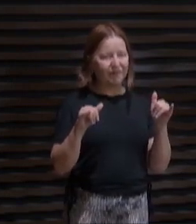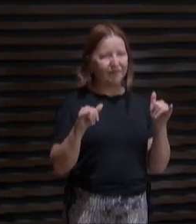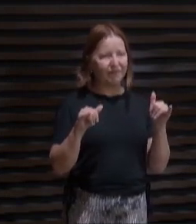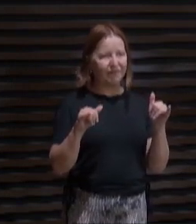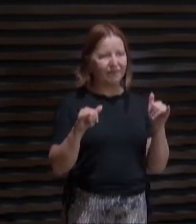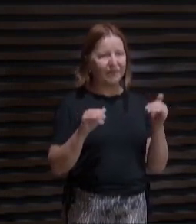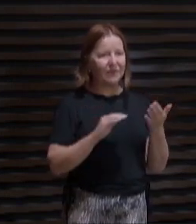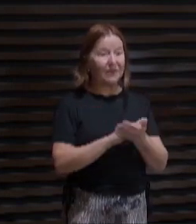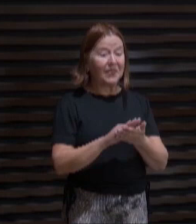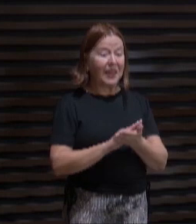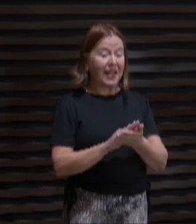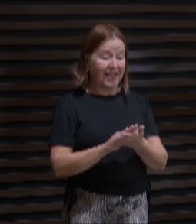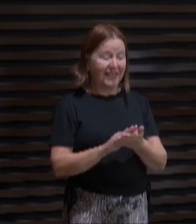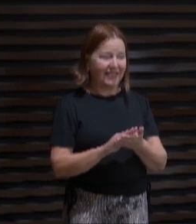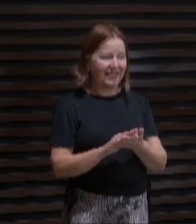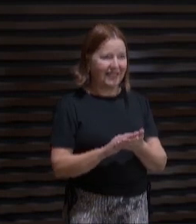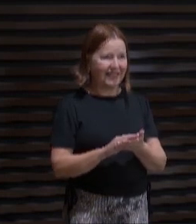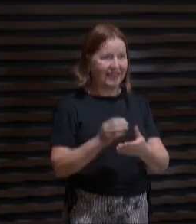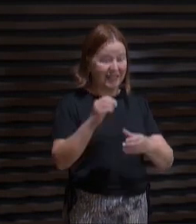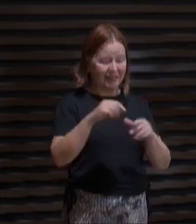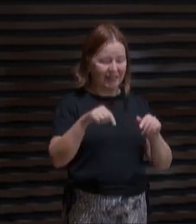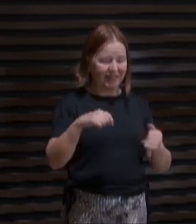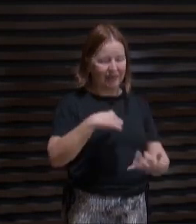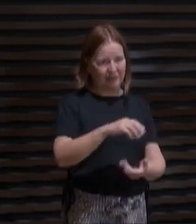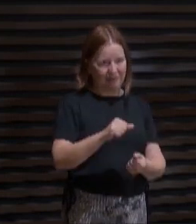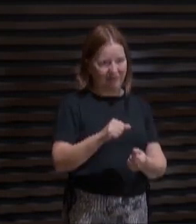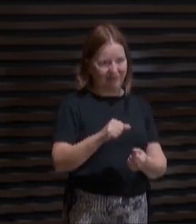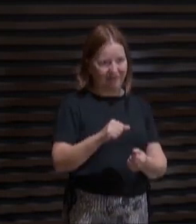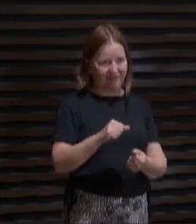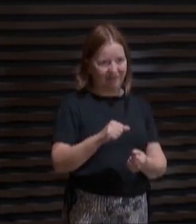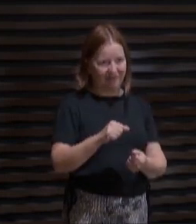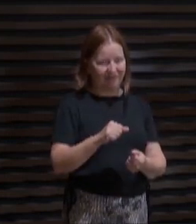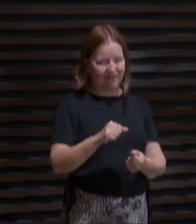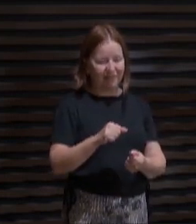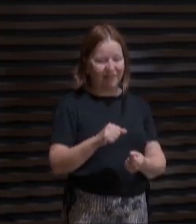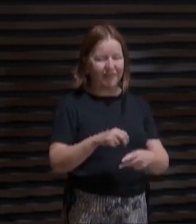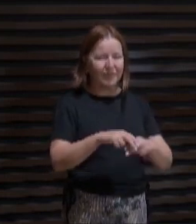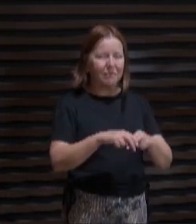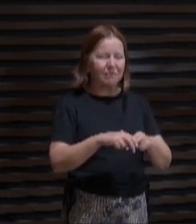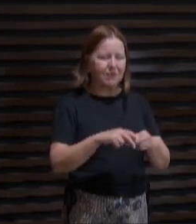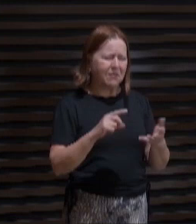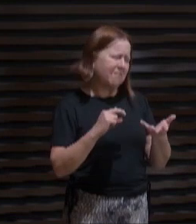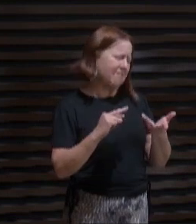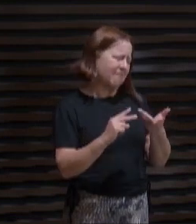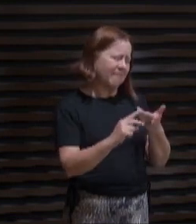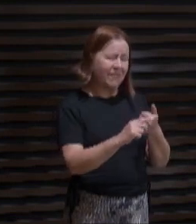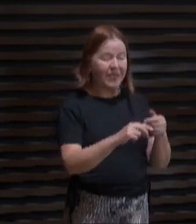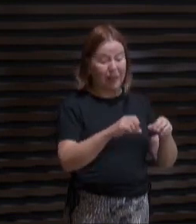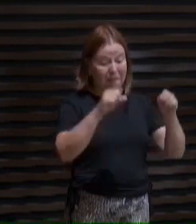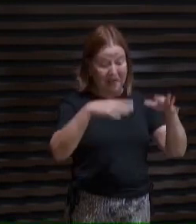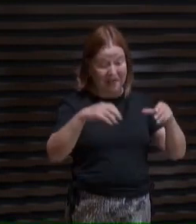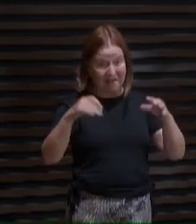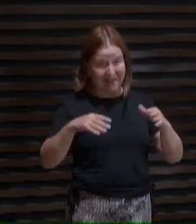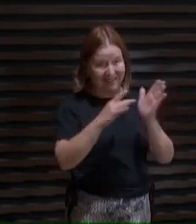nada caberia nesse mundo, o tanto de coisa que o Senhor Jesus Cristo fez. Mas também ele pode ser uma